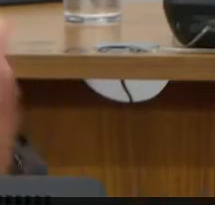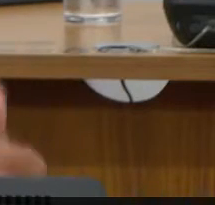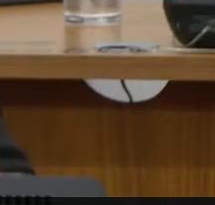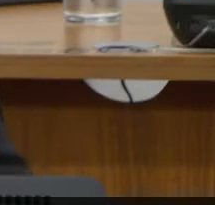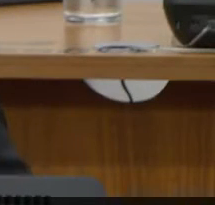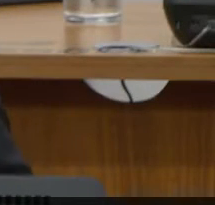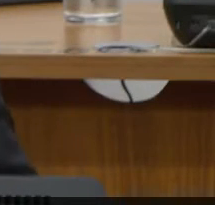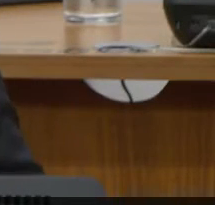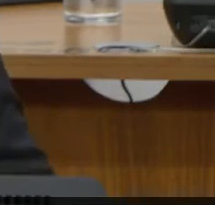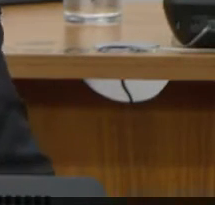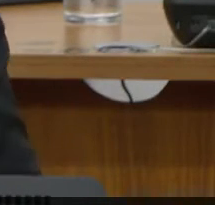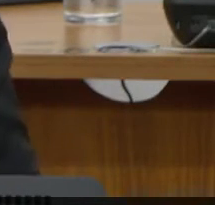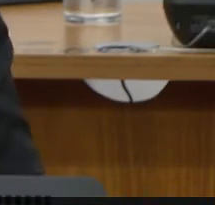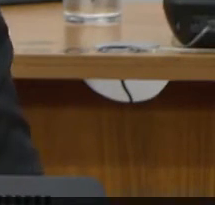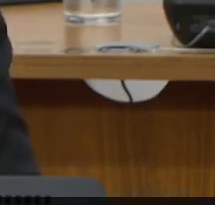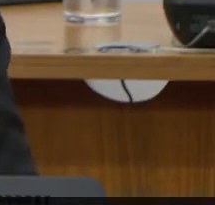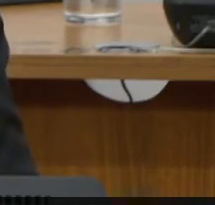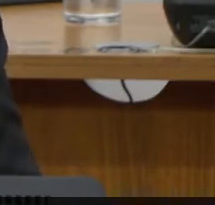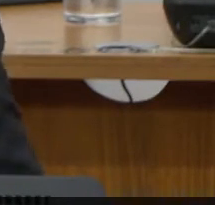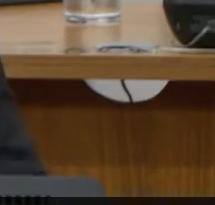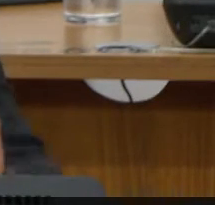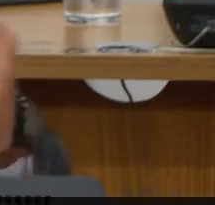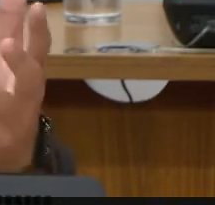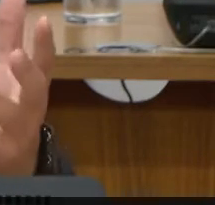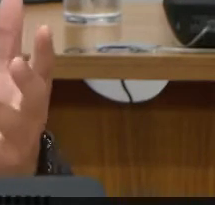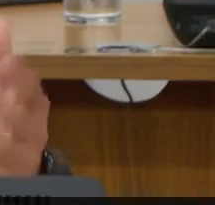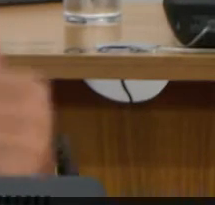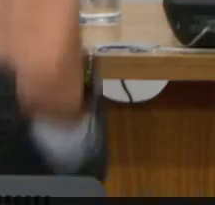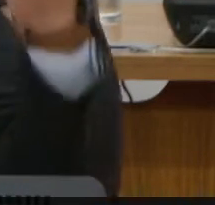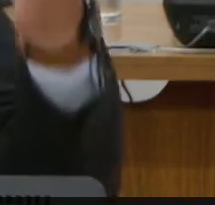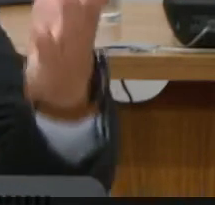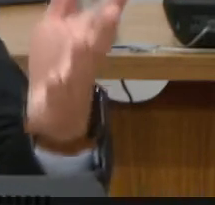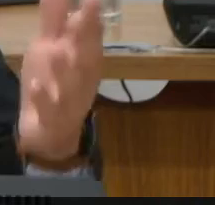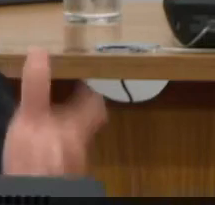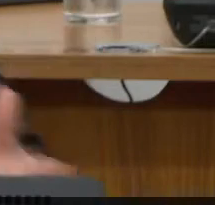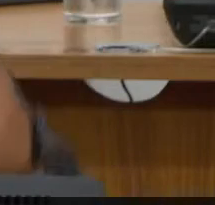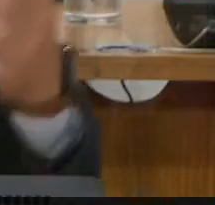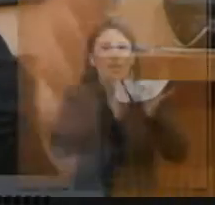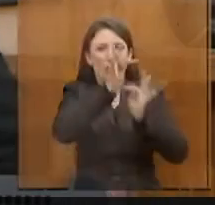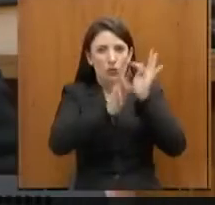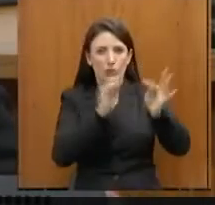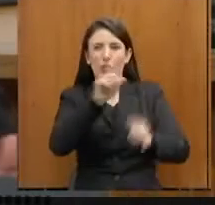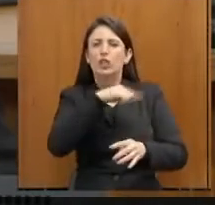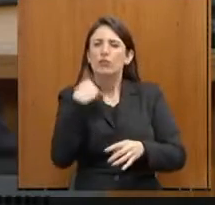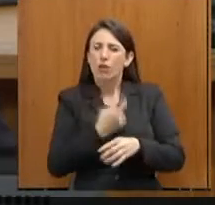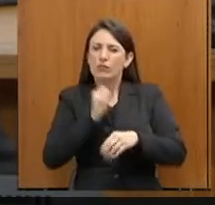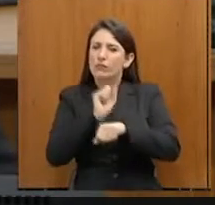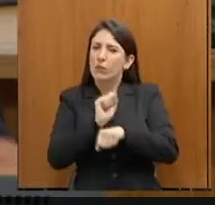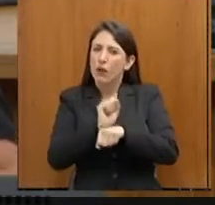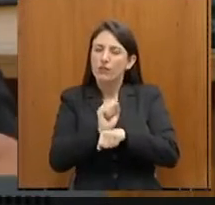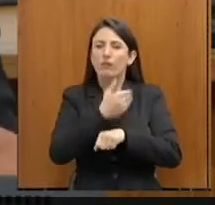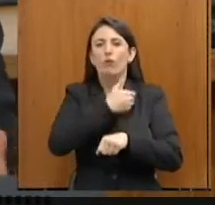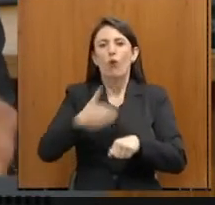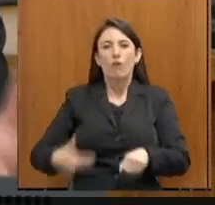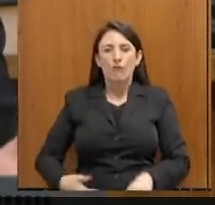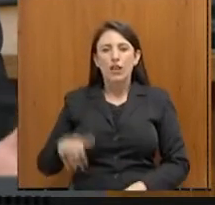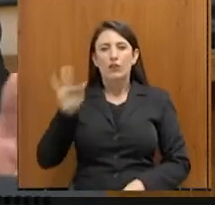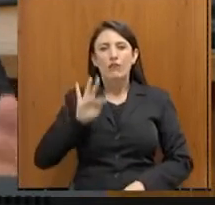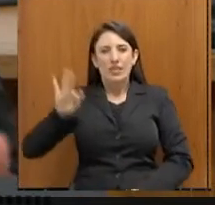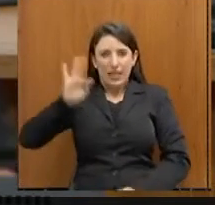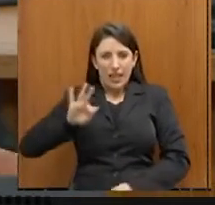em diversas acções com base na tecnologia Estamos aguardando que o governo federal possa avançar com os